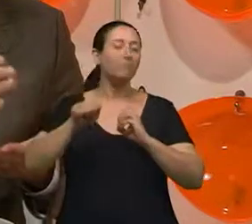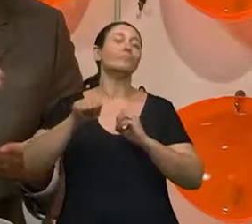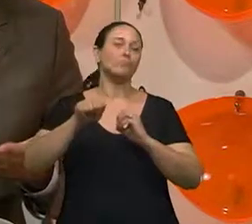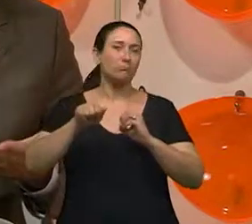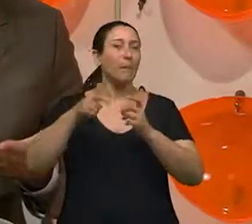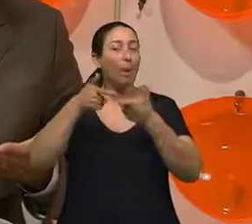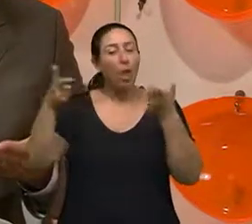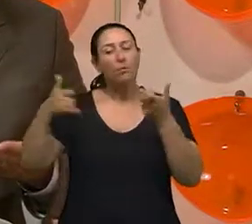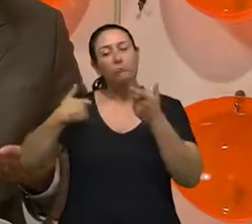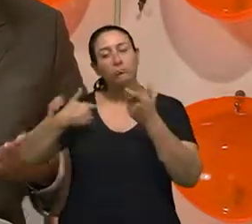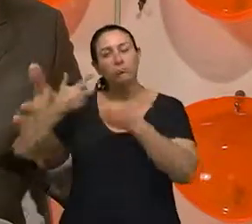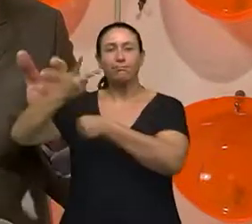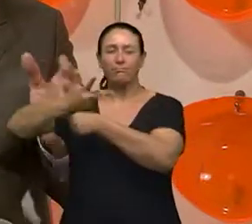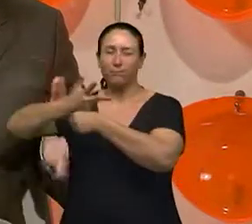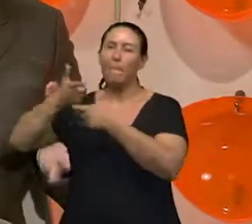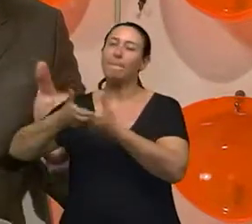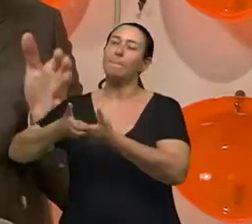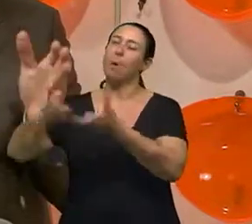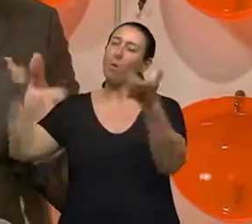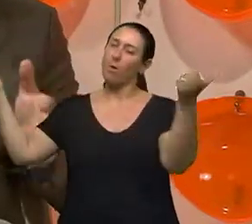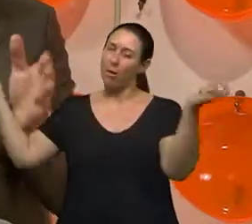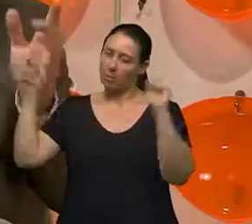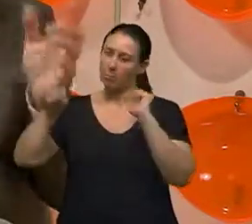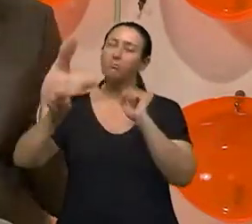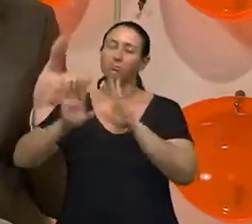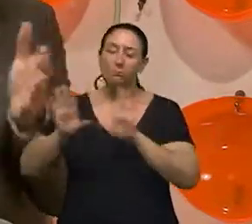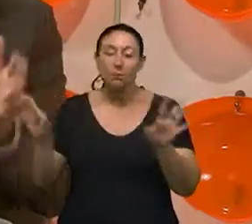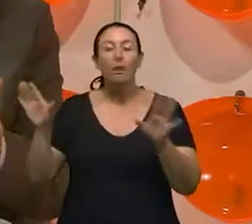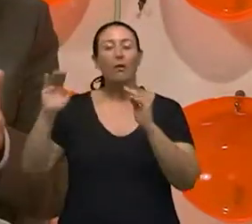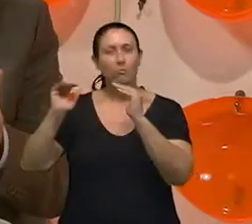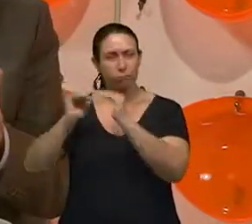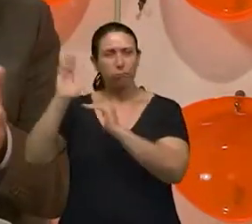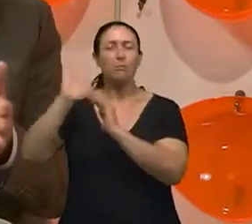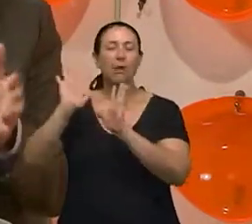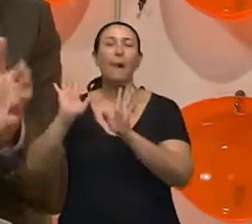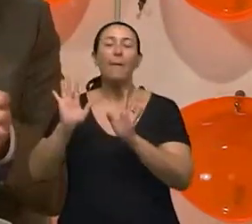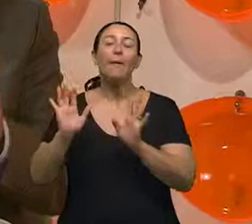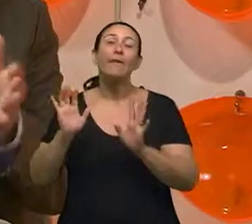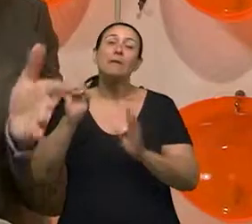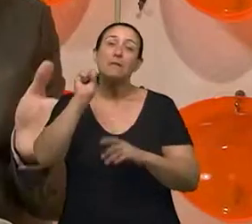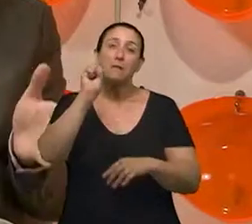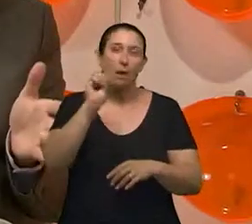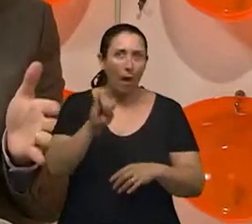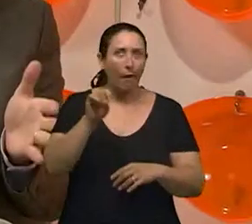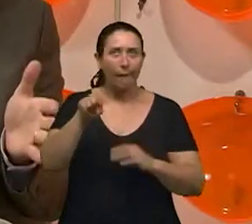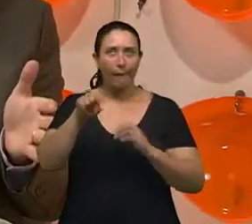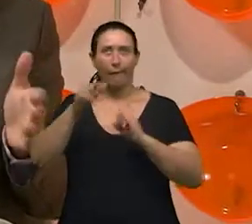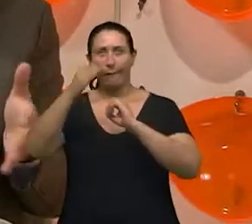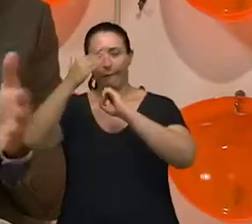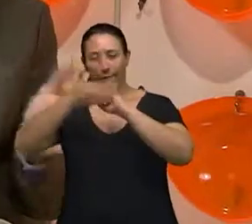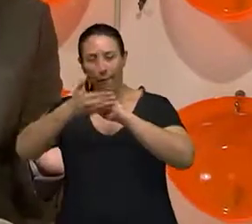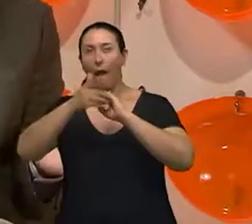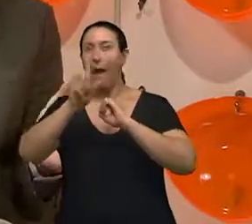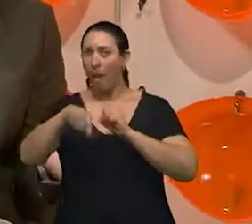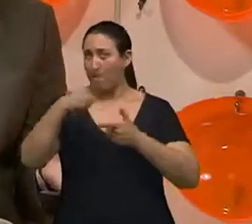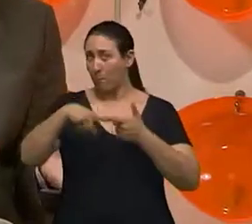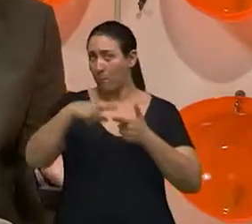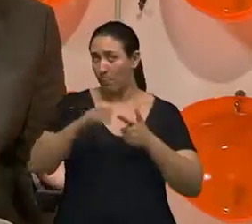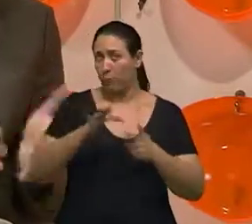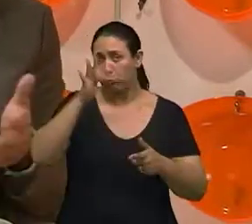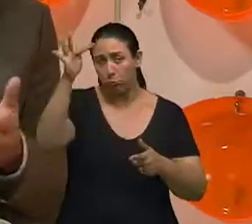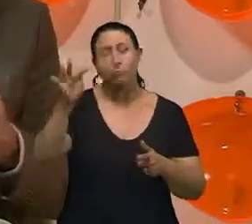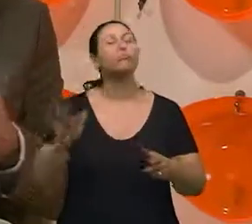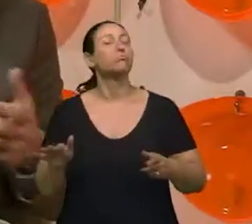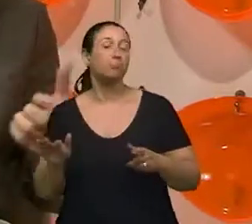nós envelhecermos que nós vai vamos ter, por exemplo, a catarata. Tá. Se ela vai ser causadora de problemas para